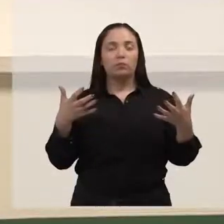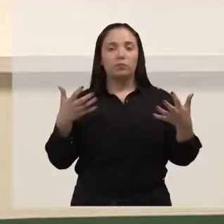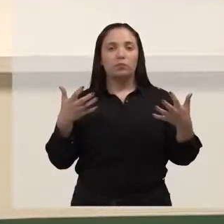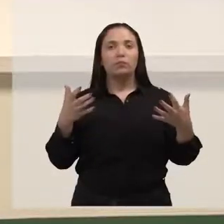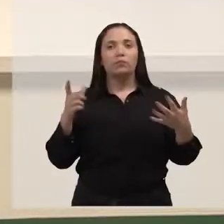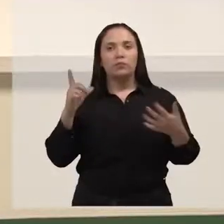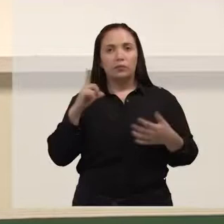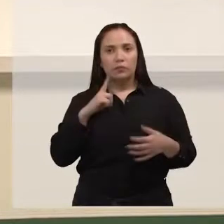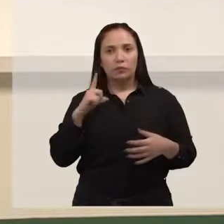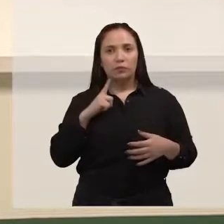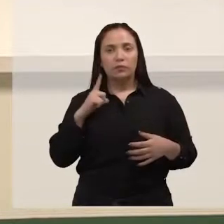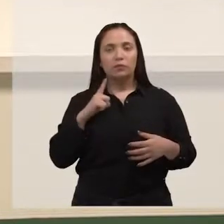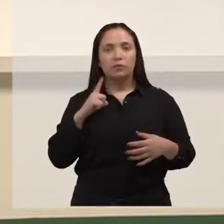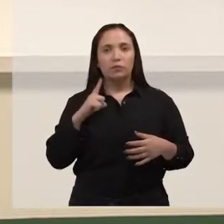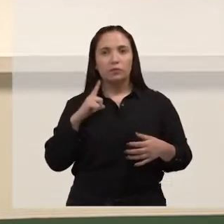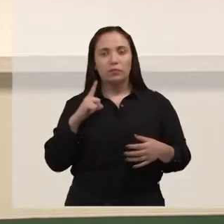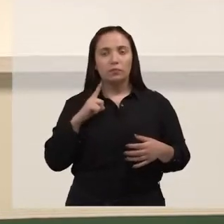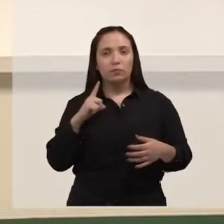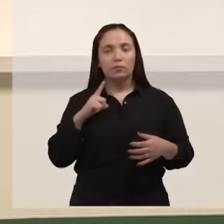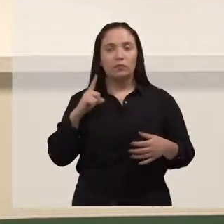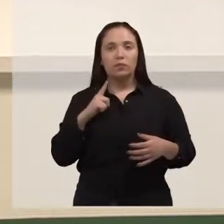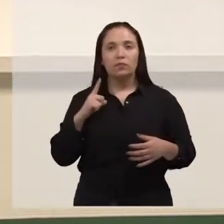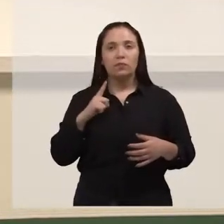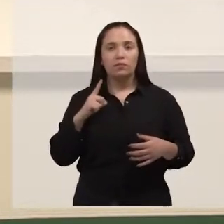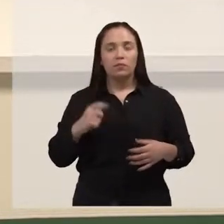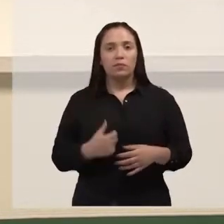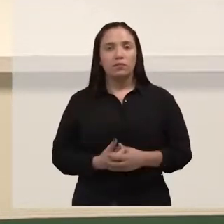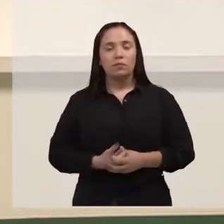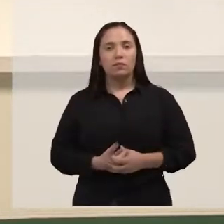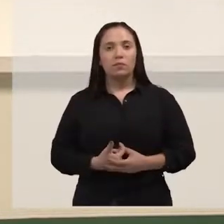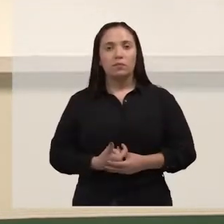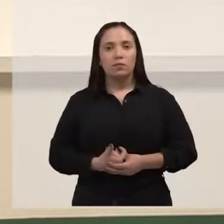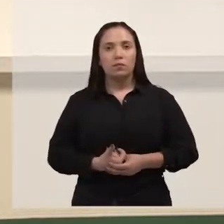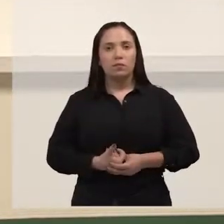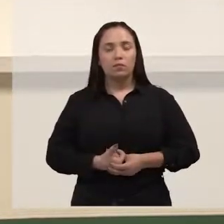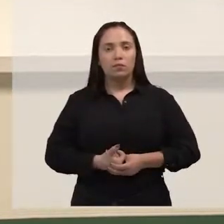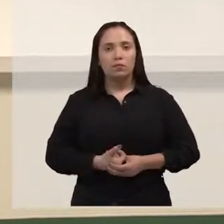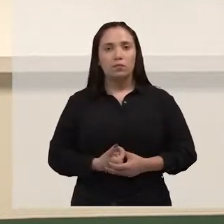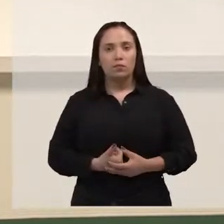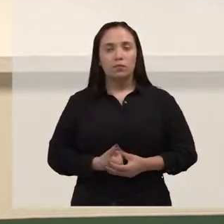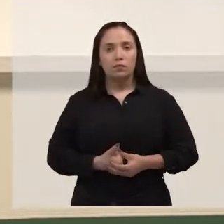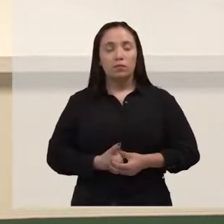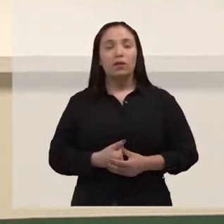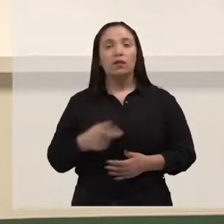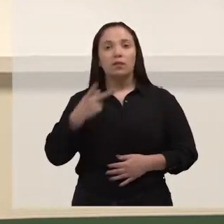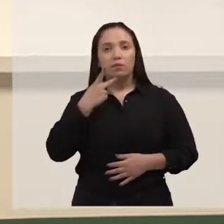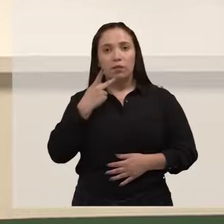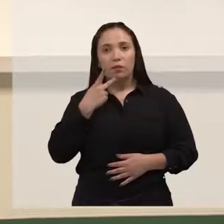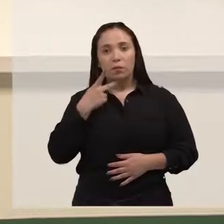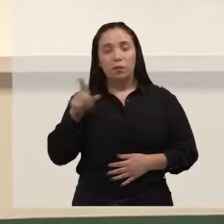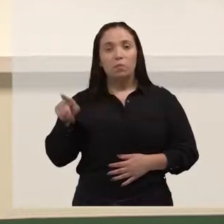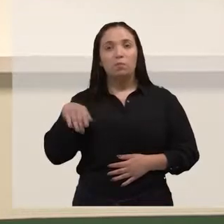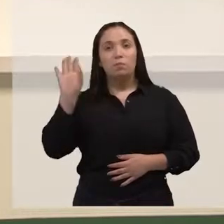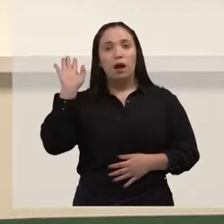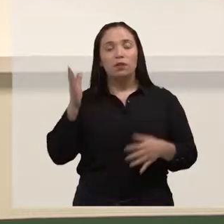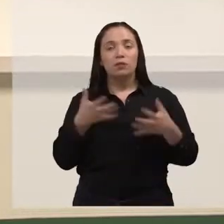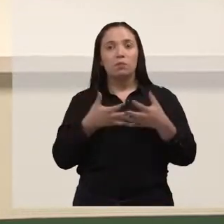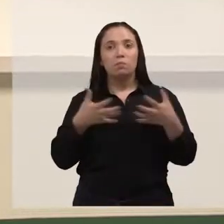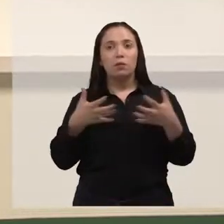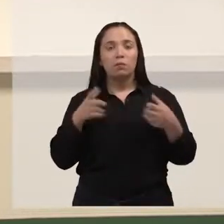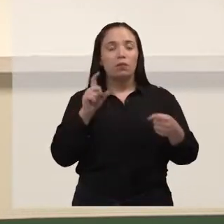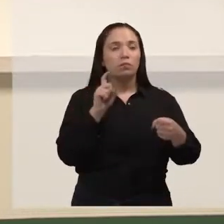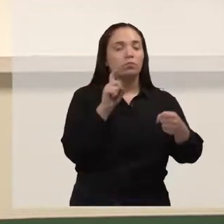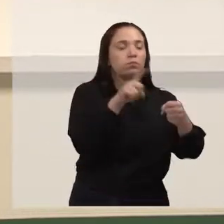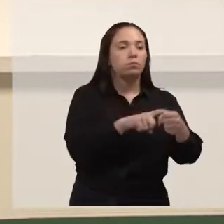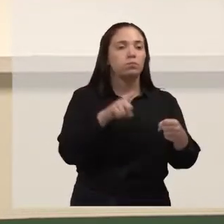Luiz? Não, ele só ganhou. Não, ele perdeu nessa última agora. Né? Não, ele só ganhou. Depois do caso da Petrobras, não? Não, ele só ganhou. Foi o partido que mais cresceu. Eu não sabia. Eu pensava